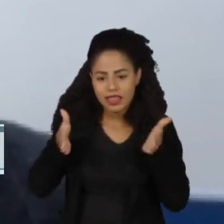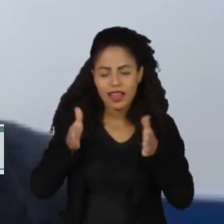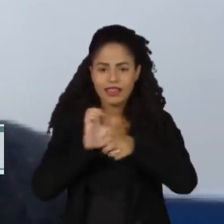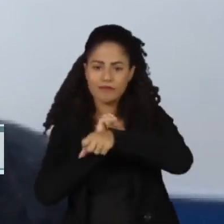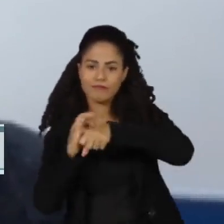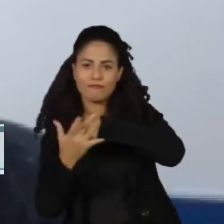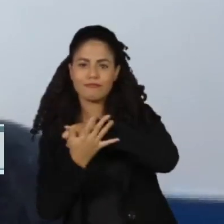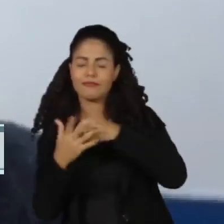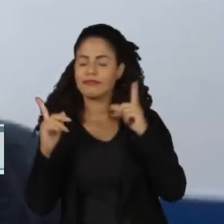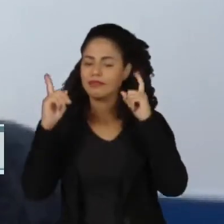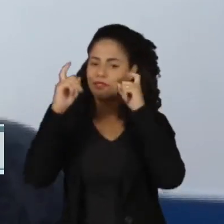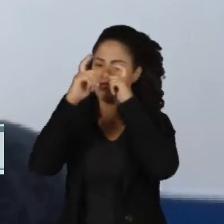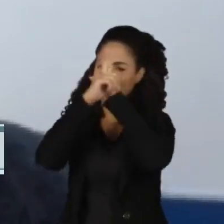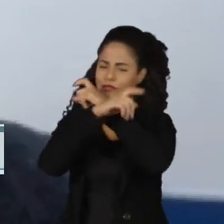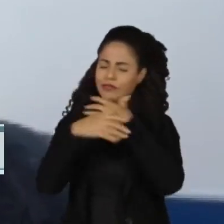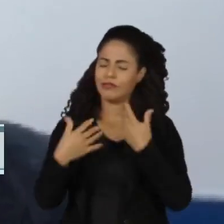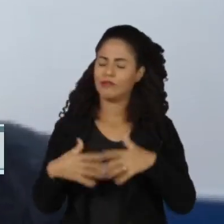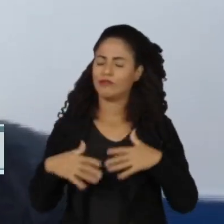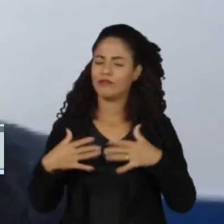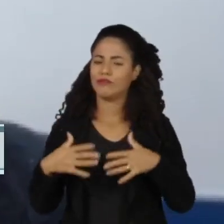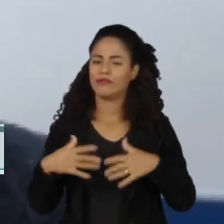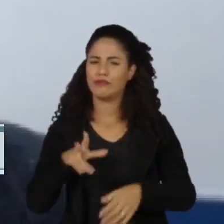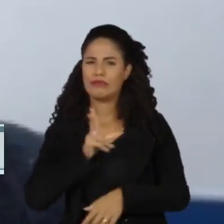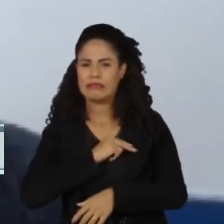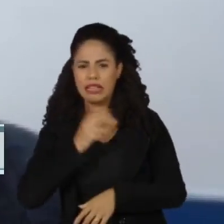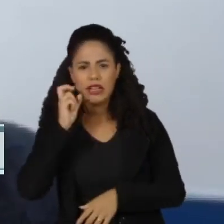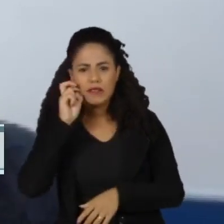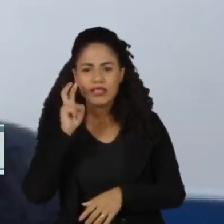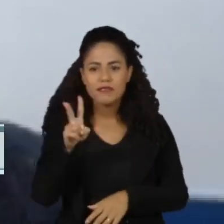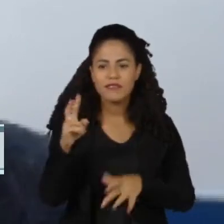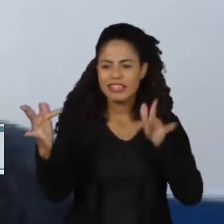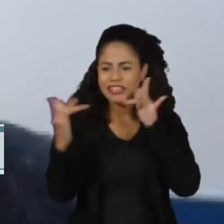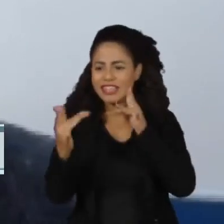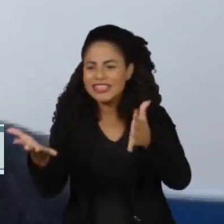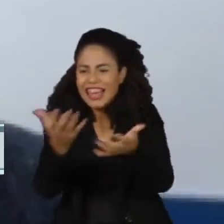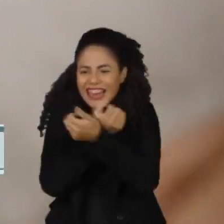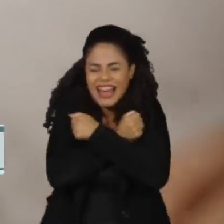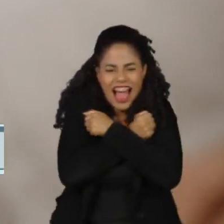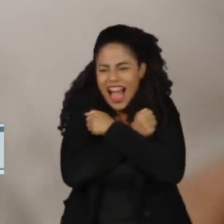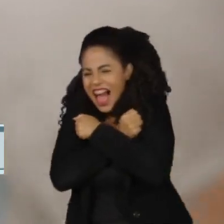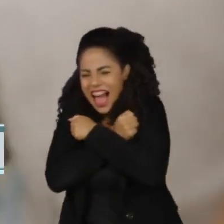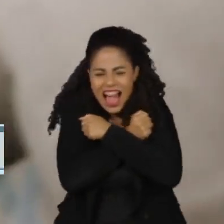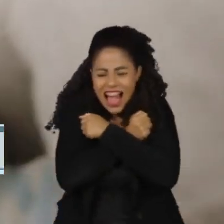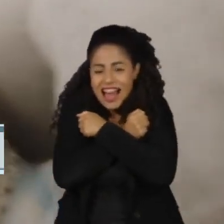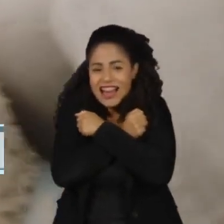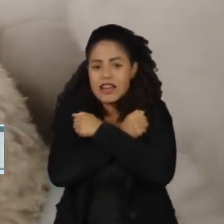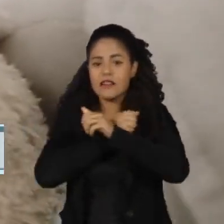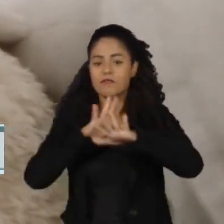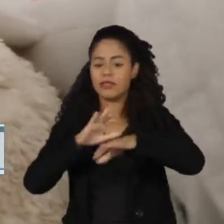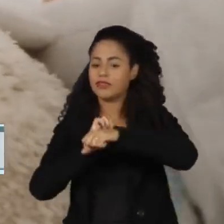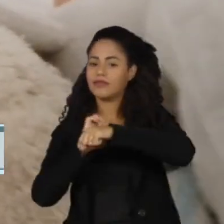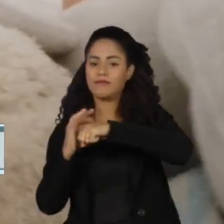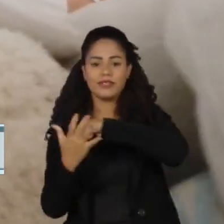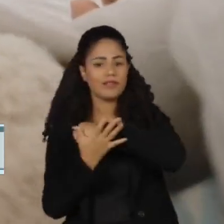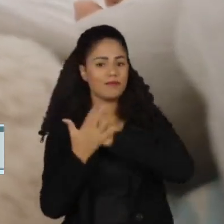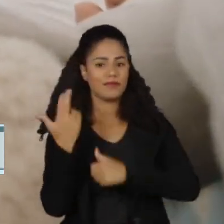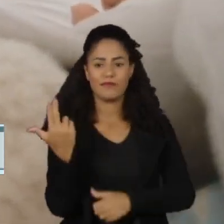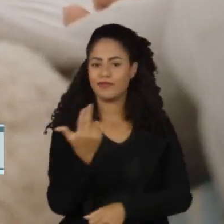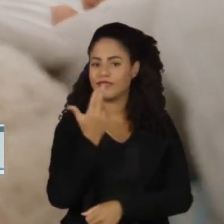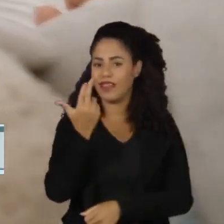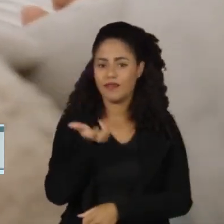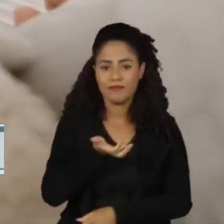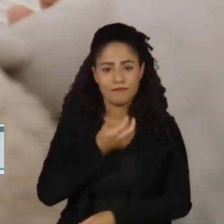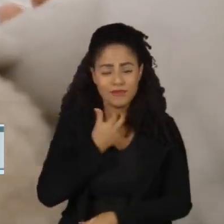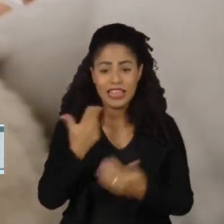a pandemia então deu uma sede divergente de tocar em gente de beijar a gente e o beijo é muito ele